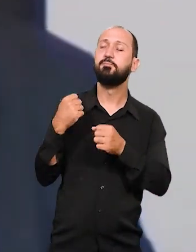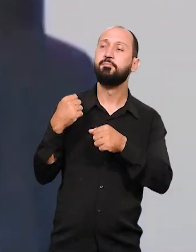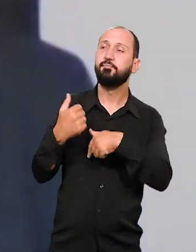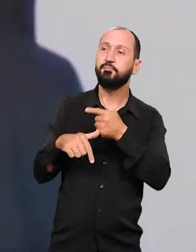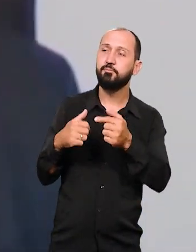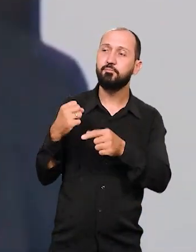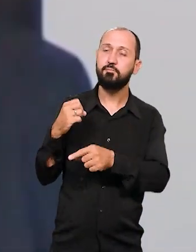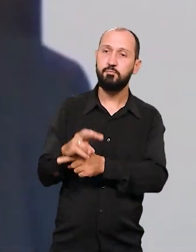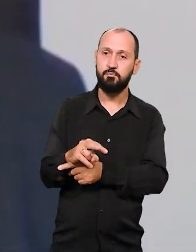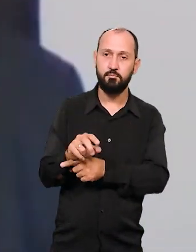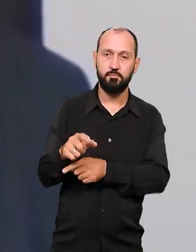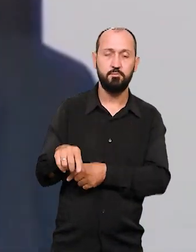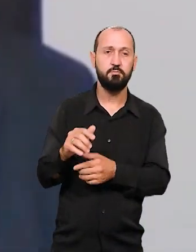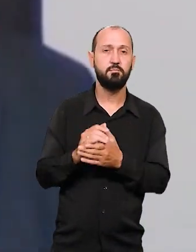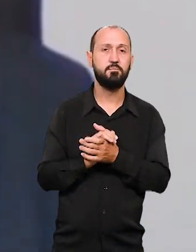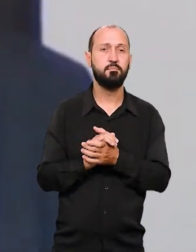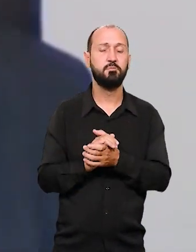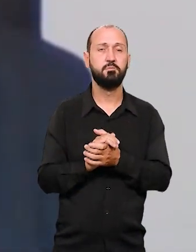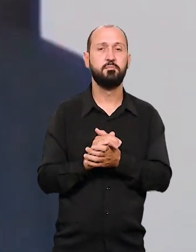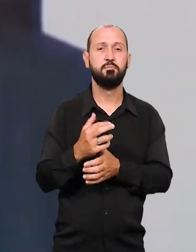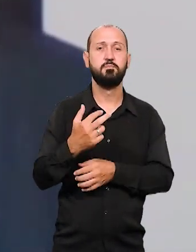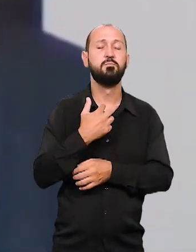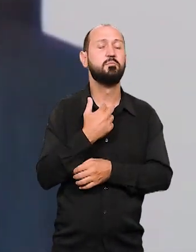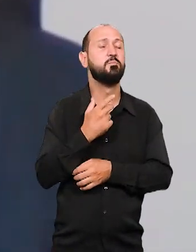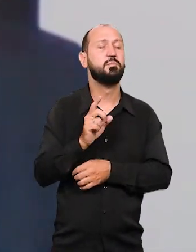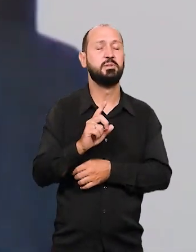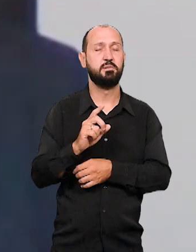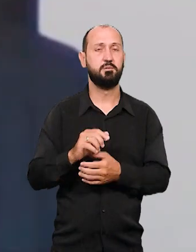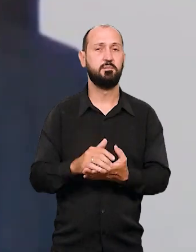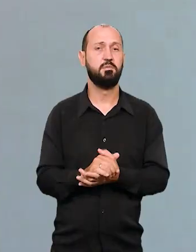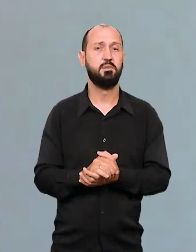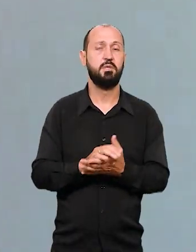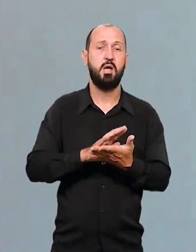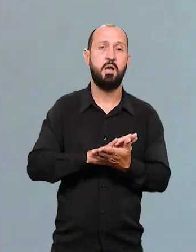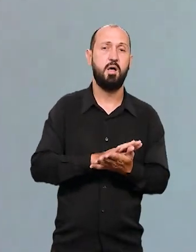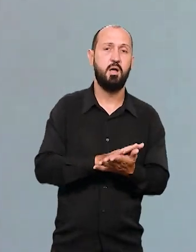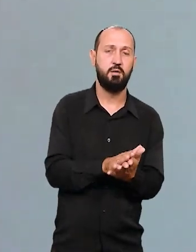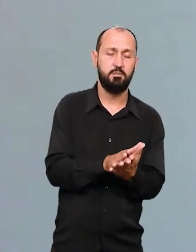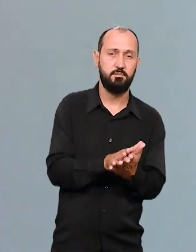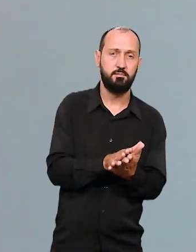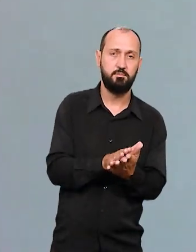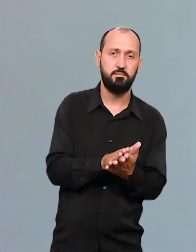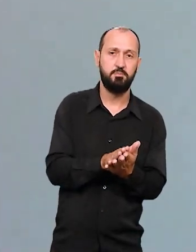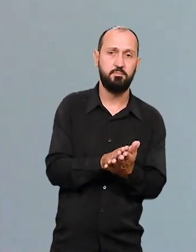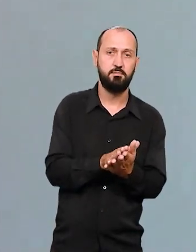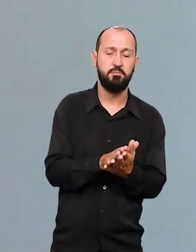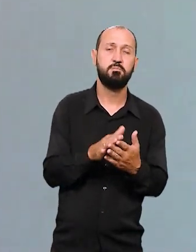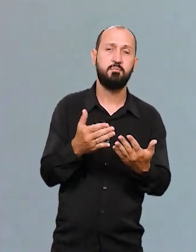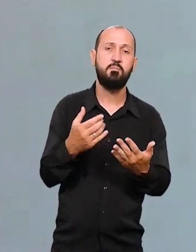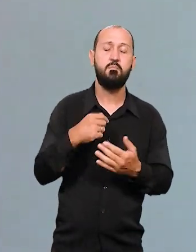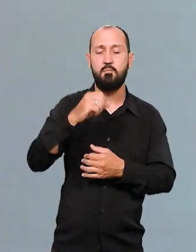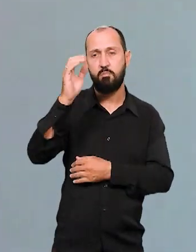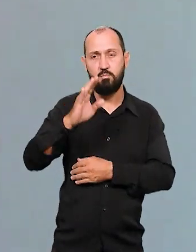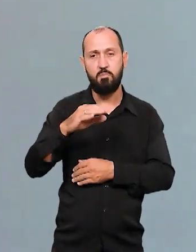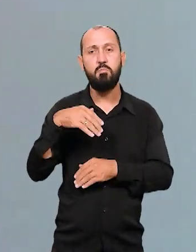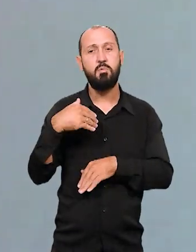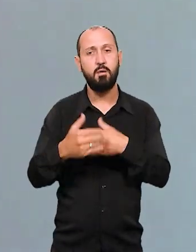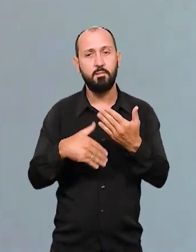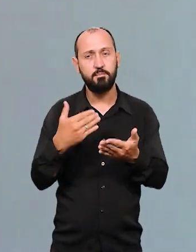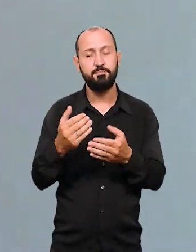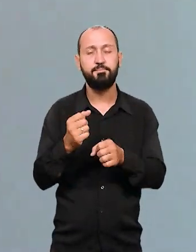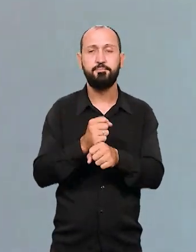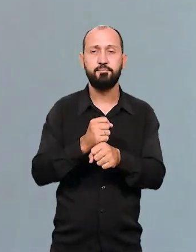candidato àquele emprego, àquela função, àquele posto. Então, não pode haver essa negativa. Esse preconceito, por mais que o Brasil